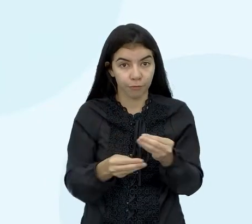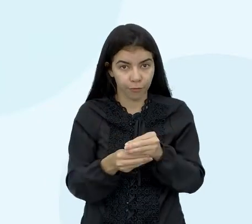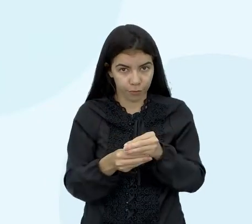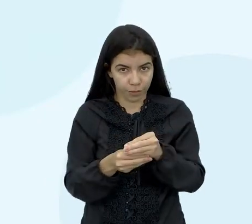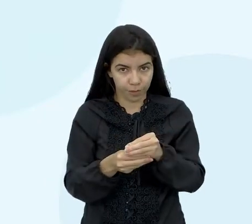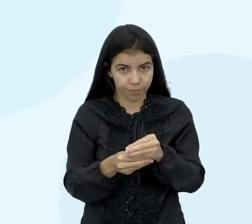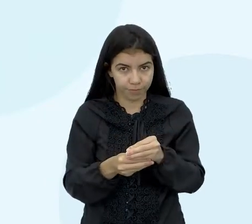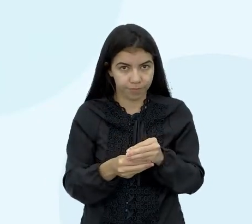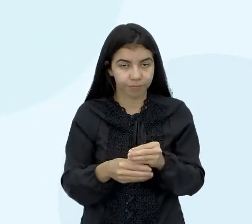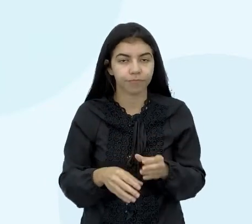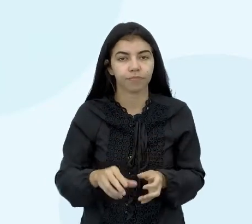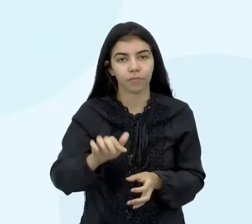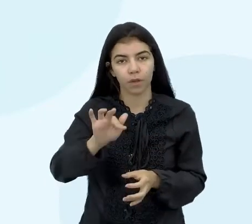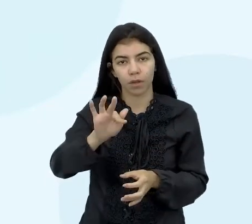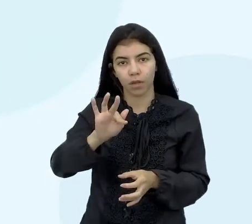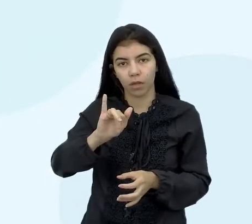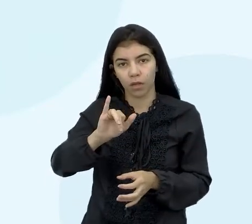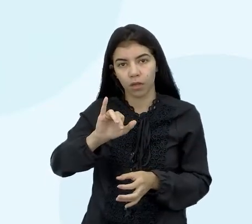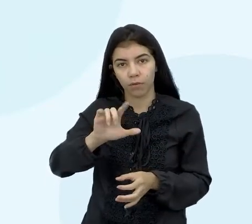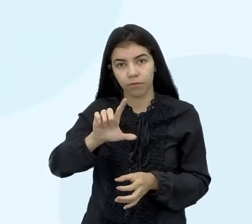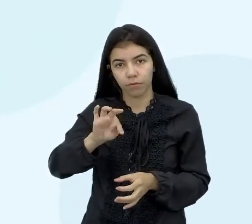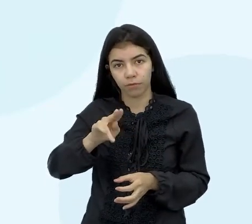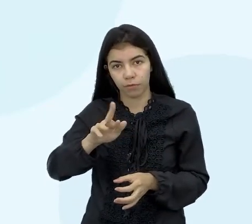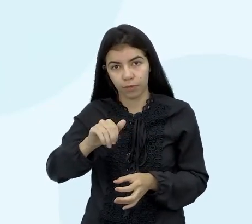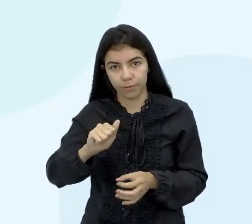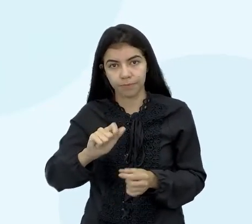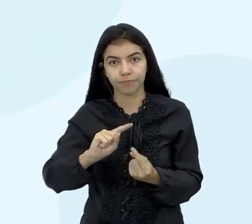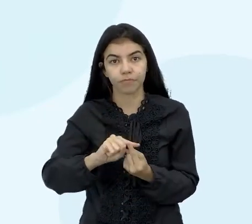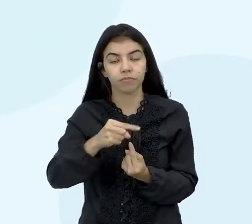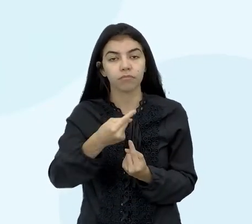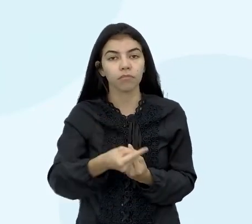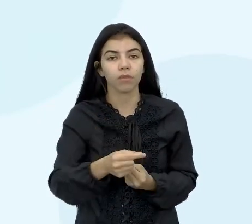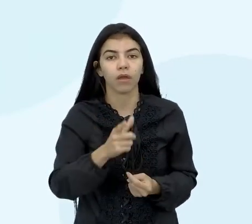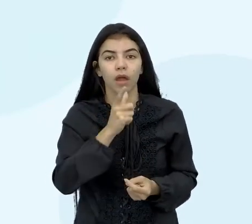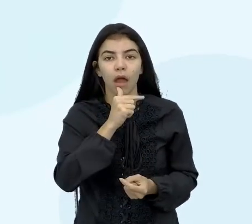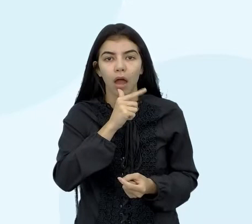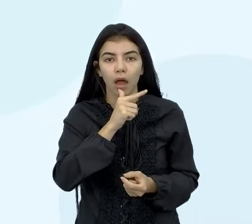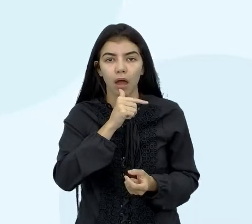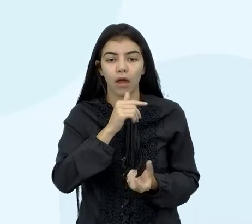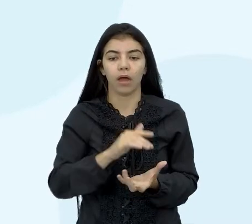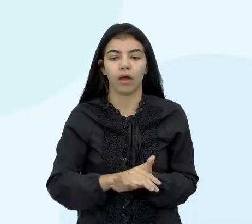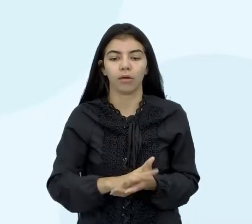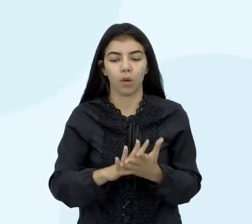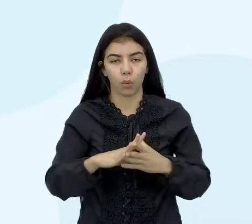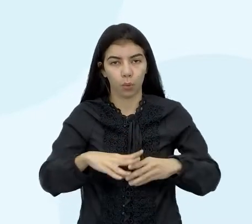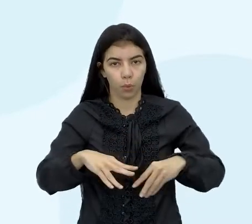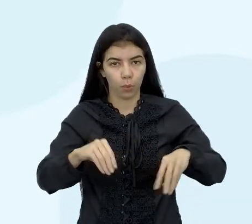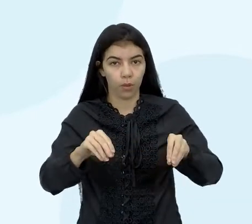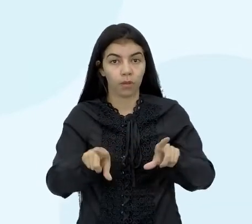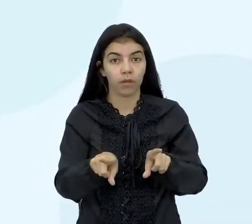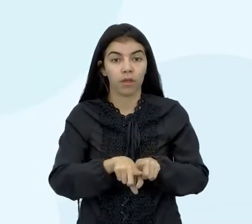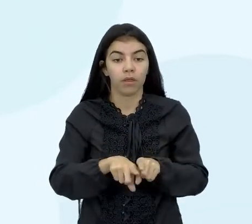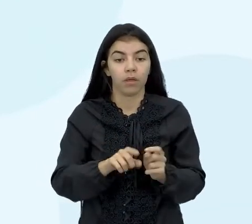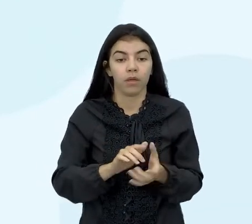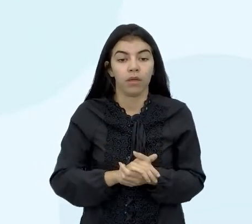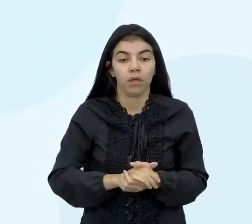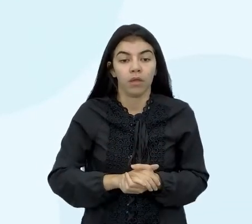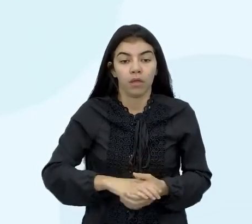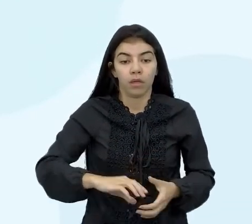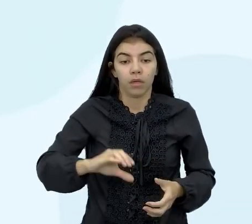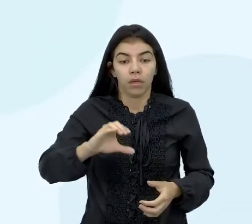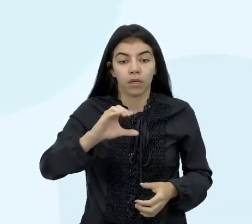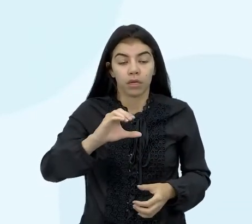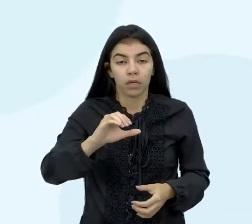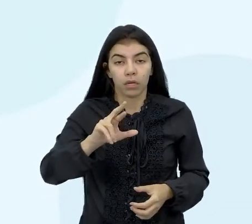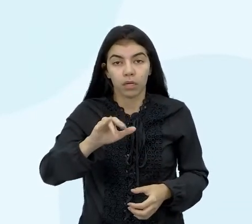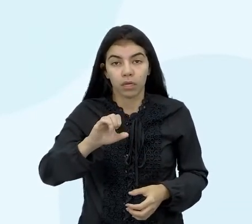depois você deixa evaporar a água para mostrar o sal. E cristalização fracionada é quando você tem impurezas